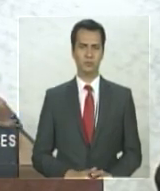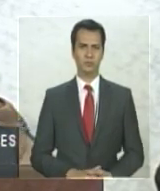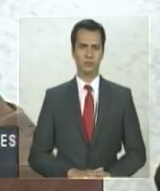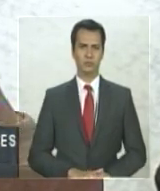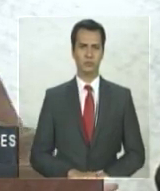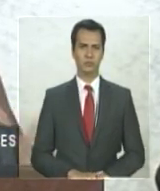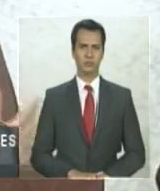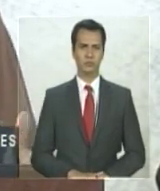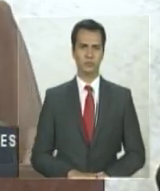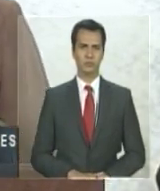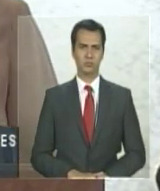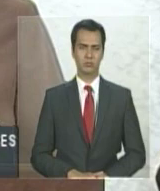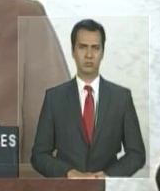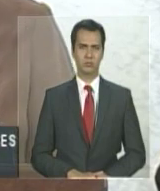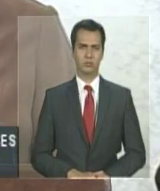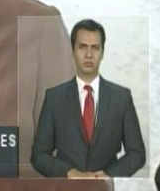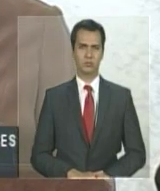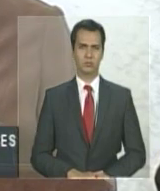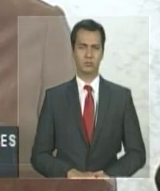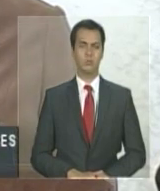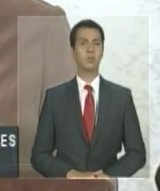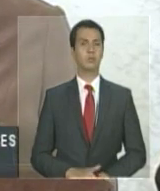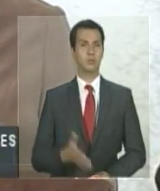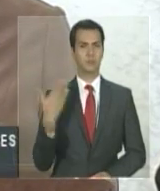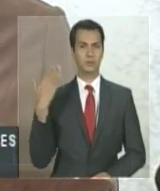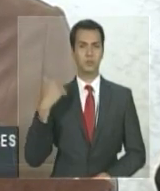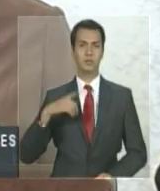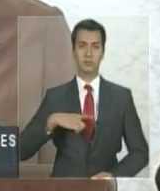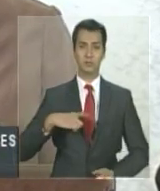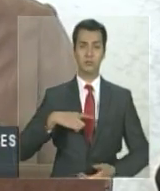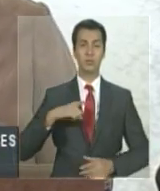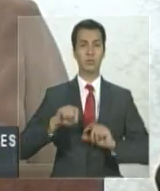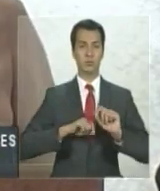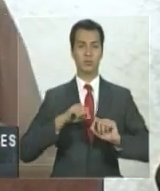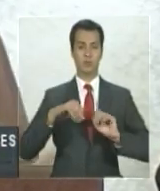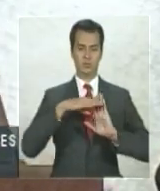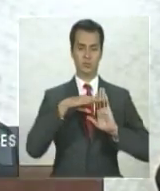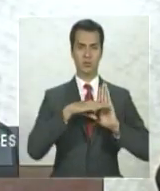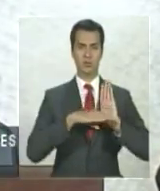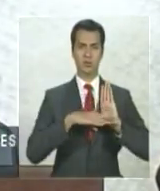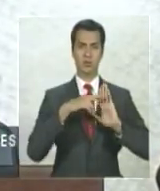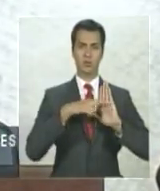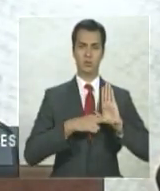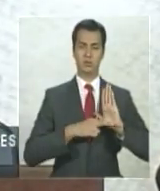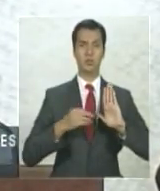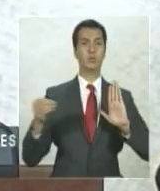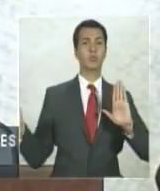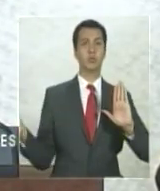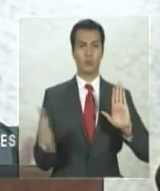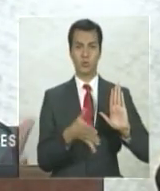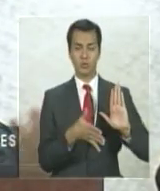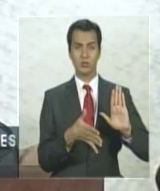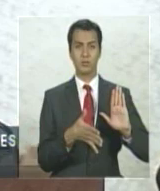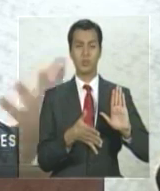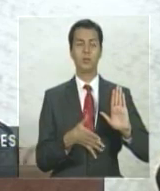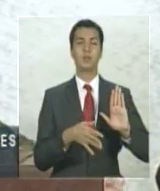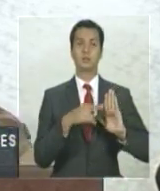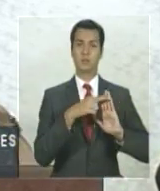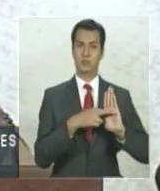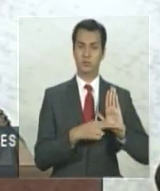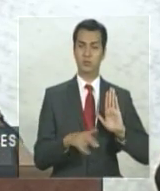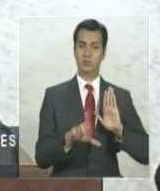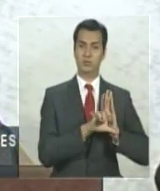esse novo marco regulatório da situação, a chamada nova lei da mobilidade urbana, um